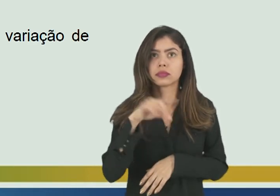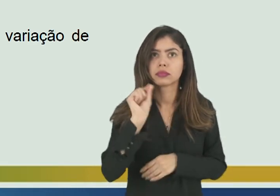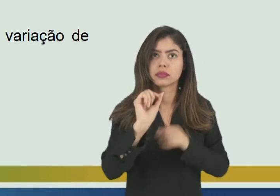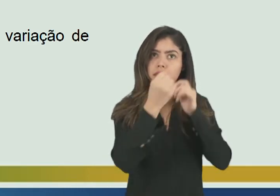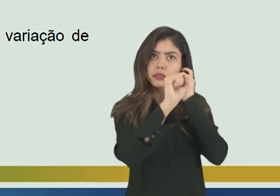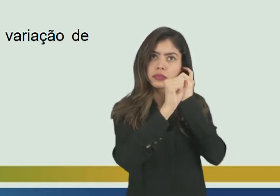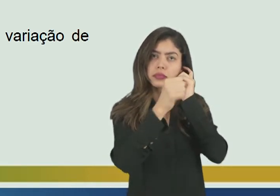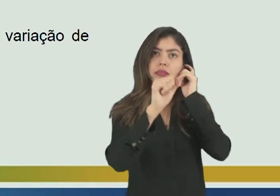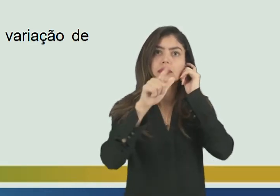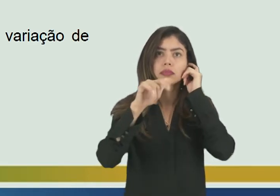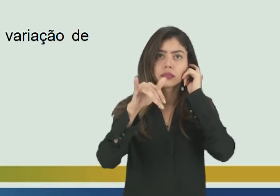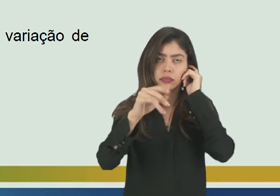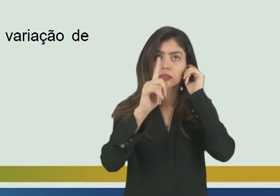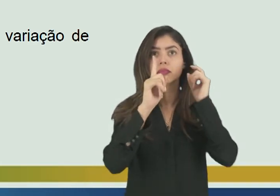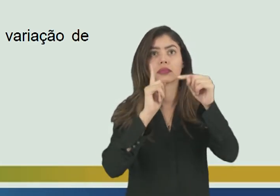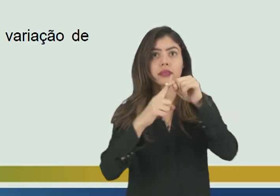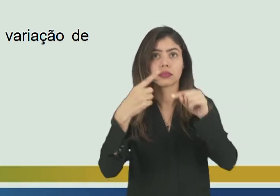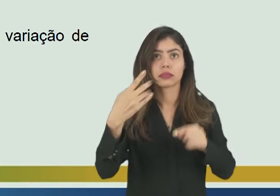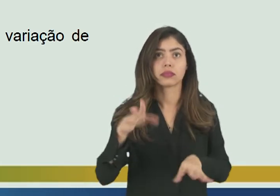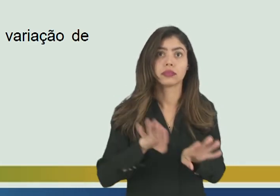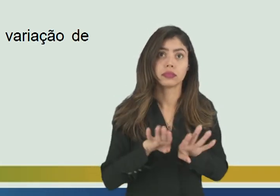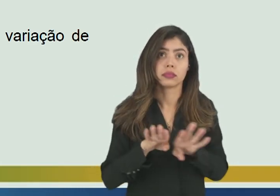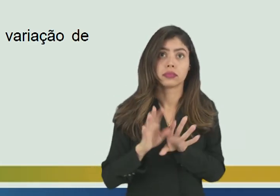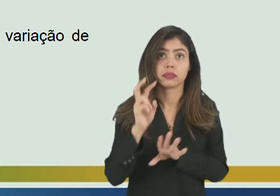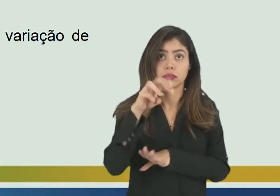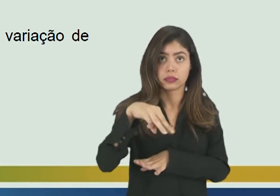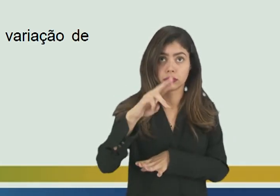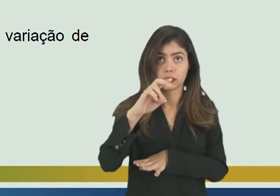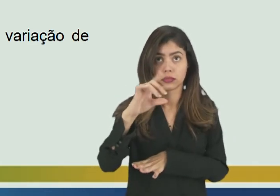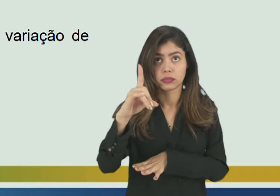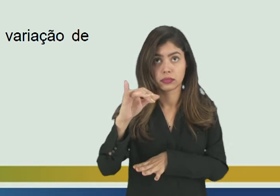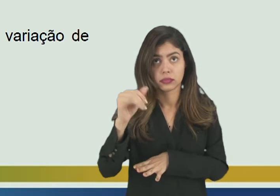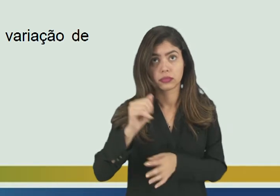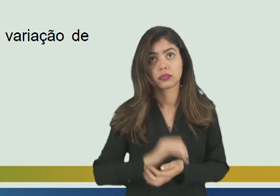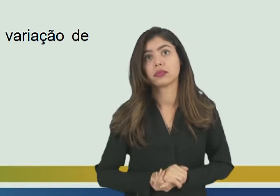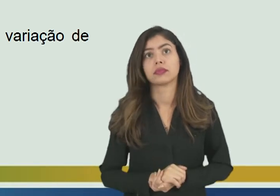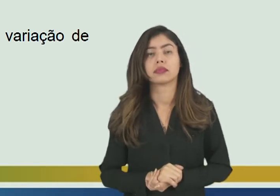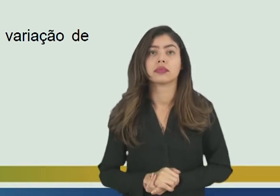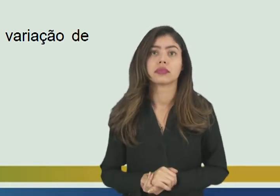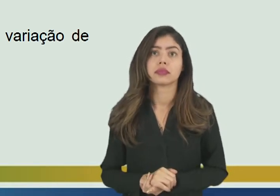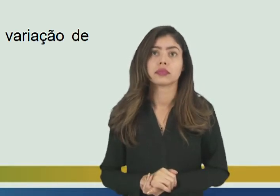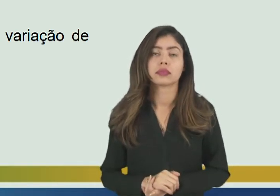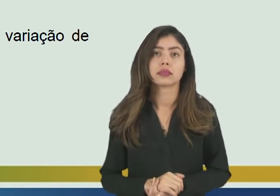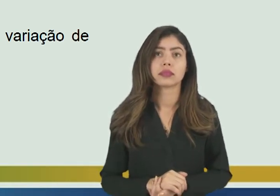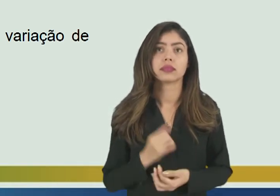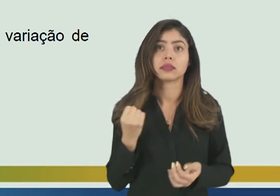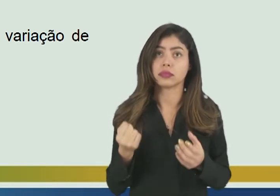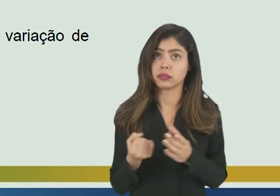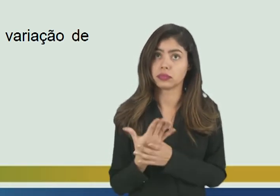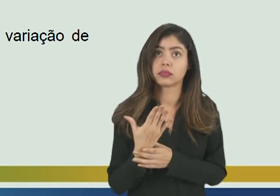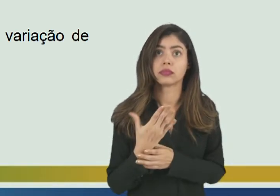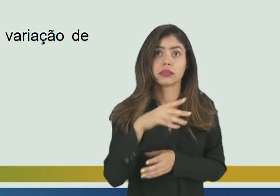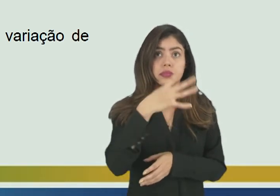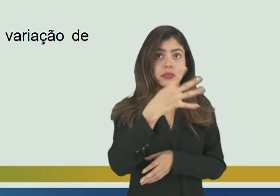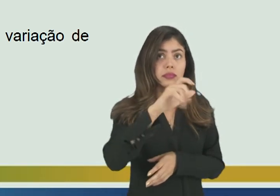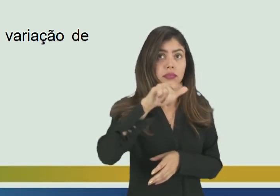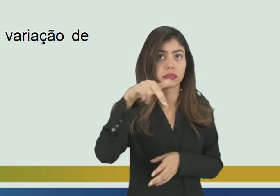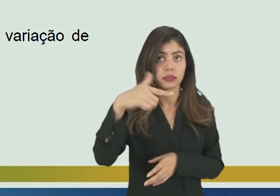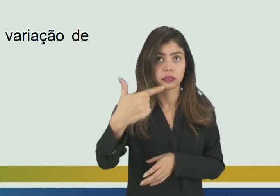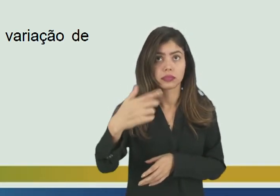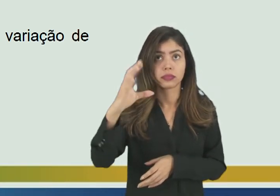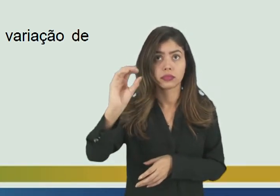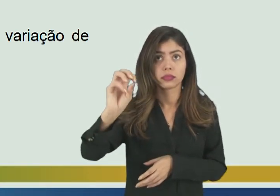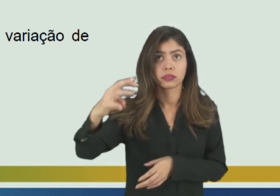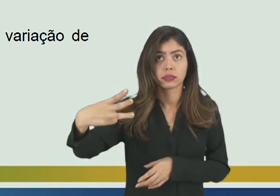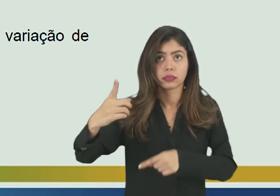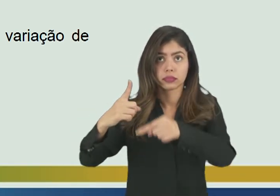8 mols de alumínio metálico reagindo com 3 mols de óxido de manganês produzindo 4 mols de óxido de